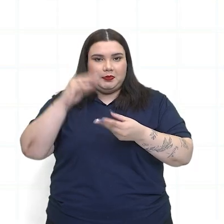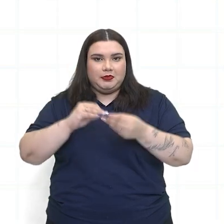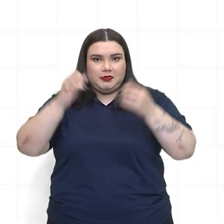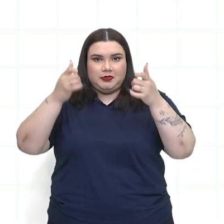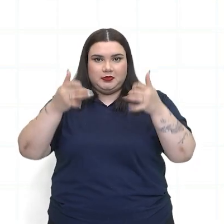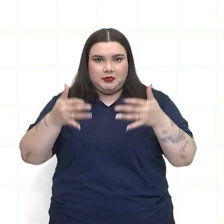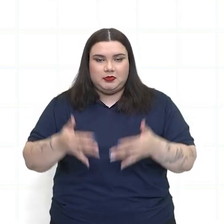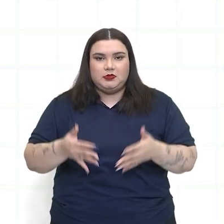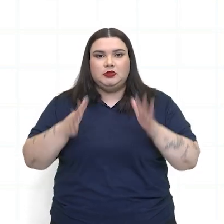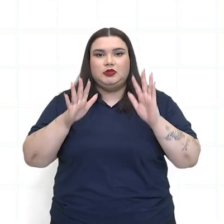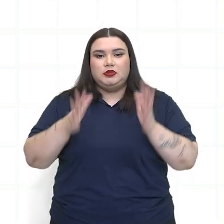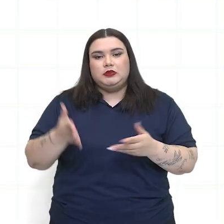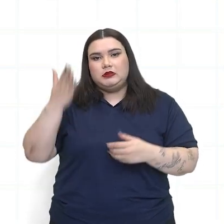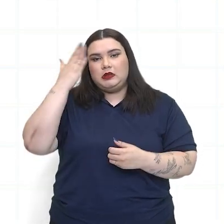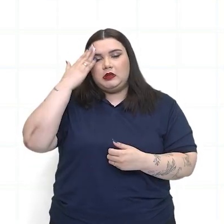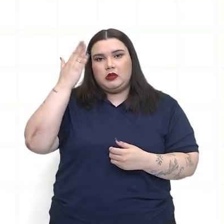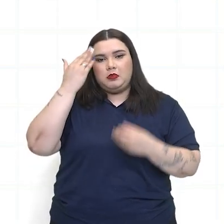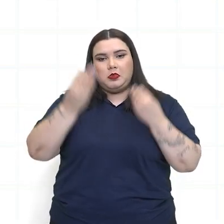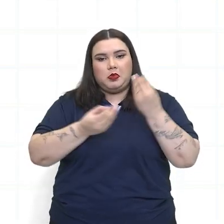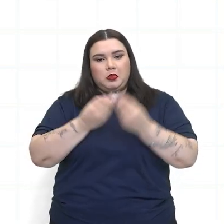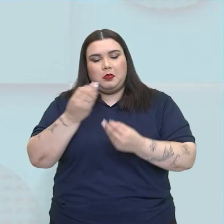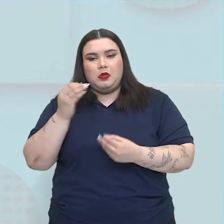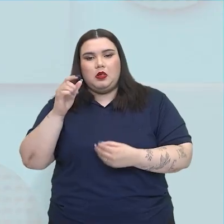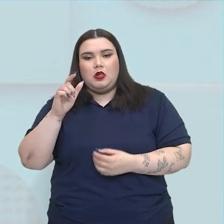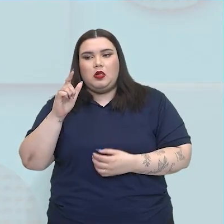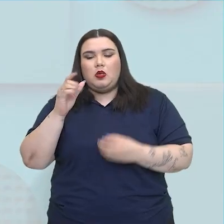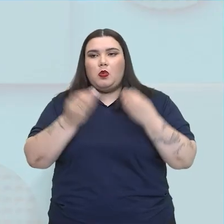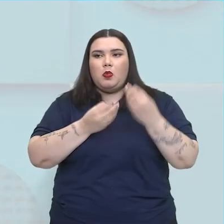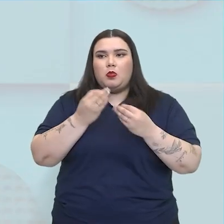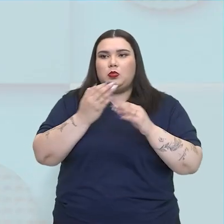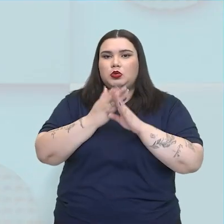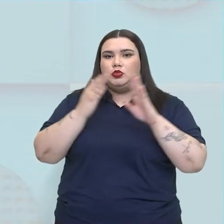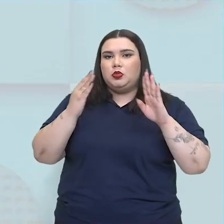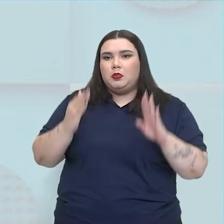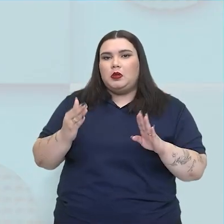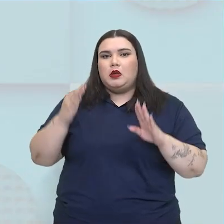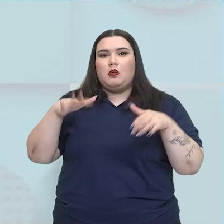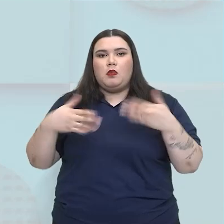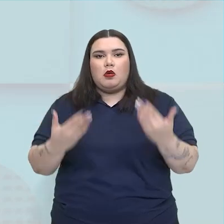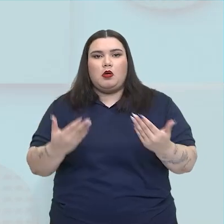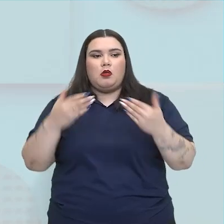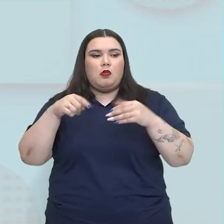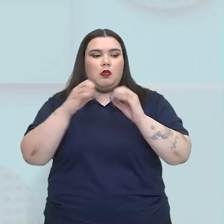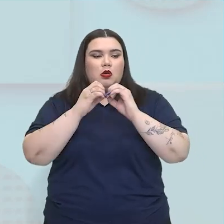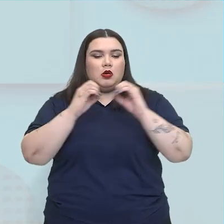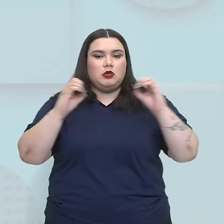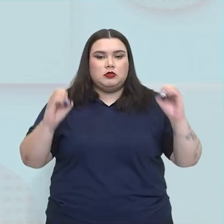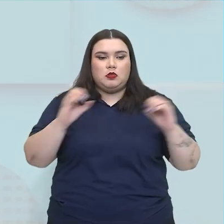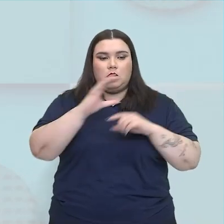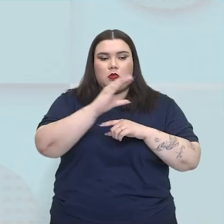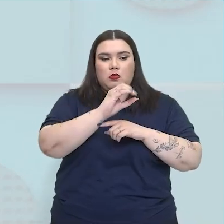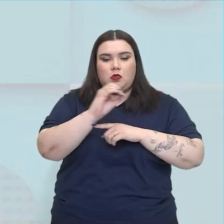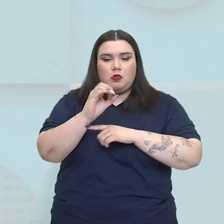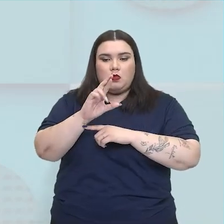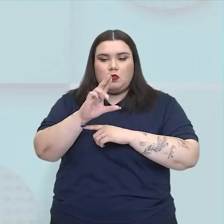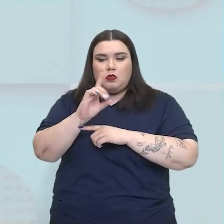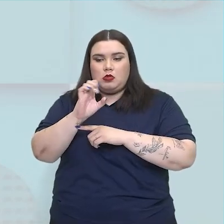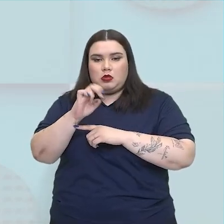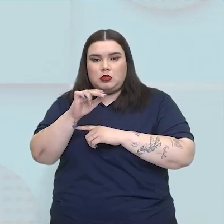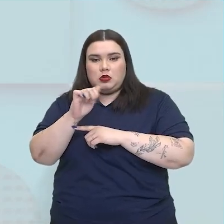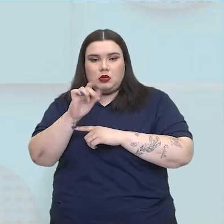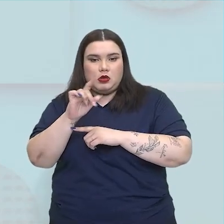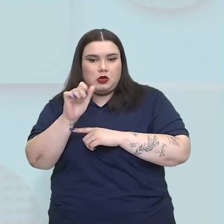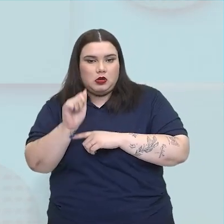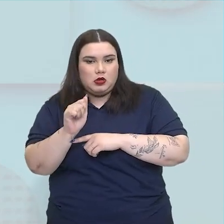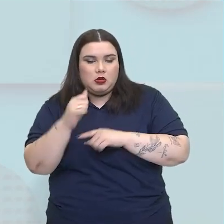parte, já tem que localizar logo, né? Entender quais são as orações coordenadas que exigem o uso da vírgula,